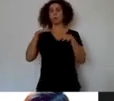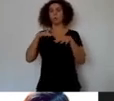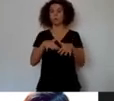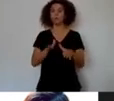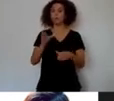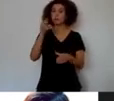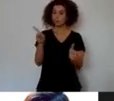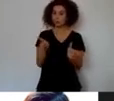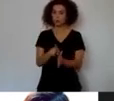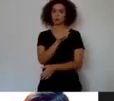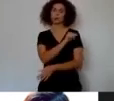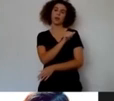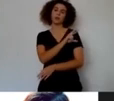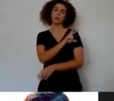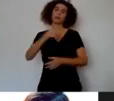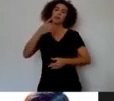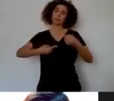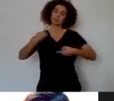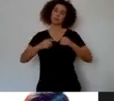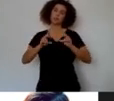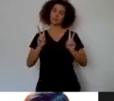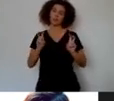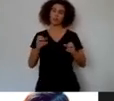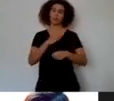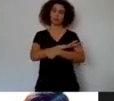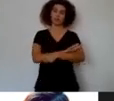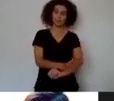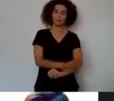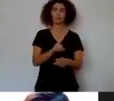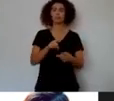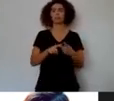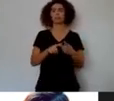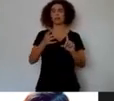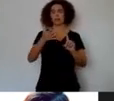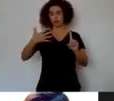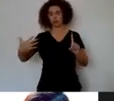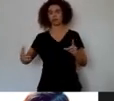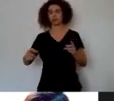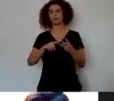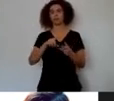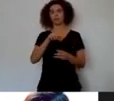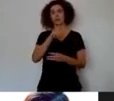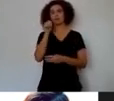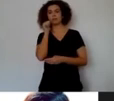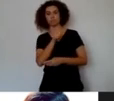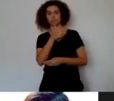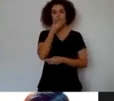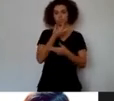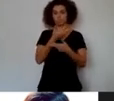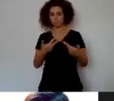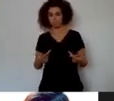para discussão das temáticas raciais, de gênero, sexualidade no UNBH. E eu acho que a gente